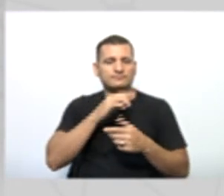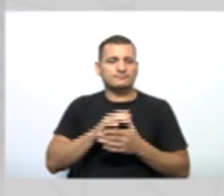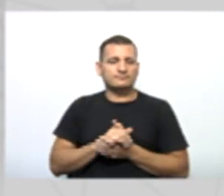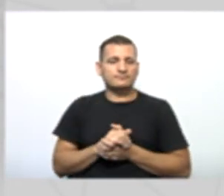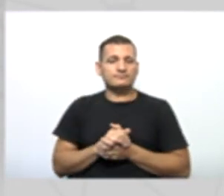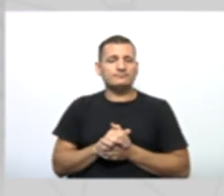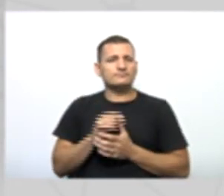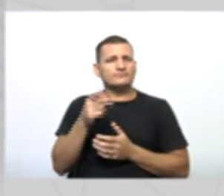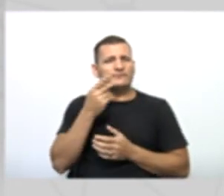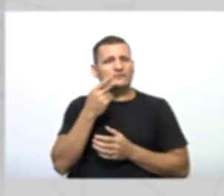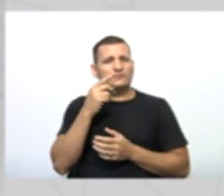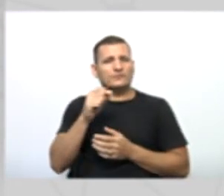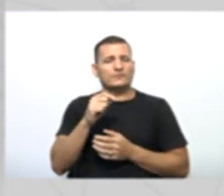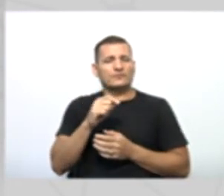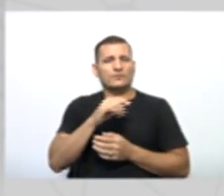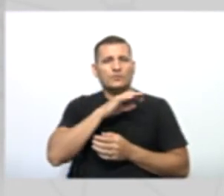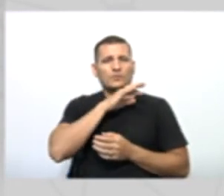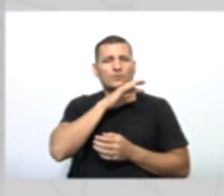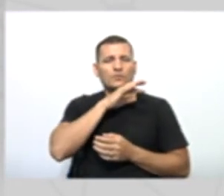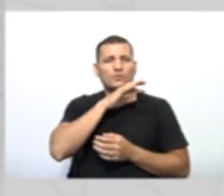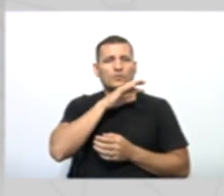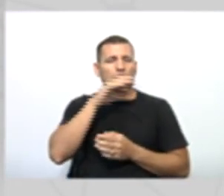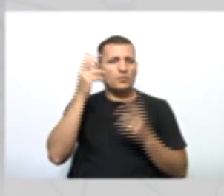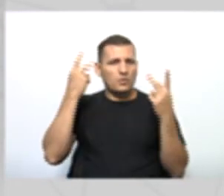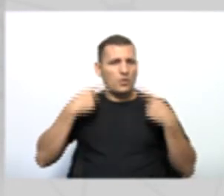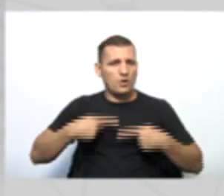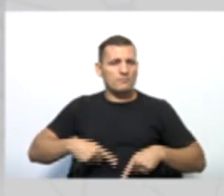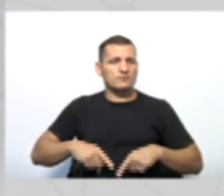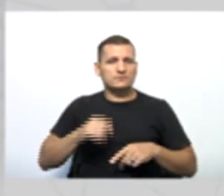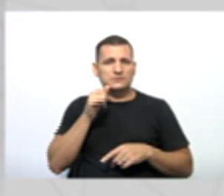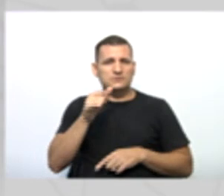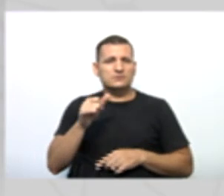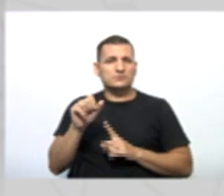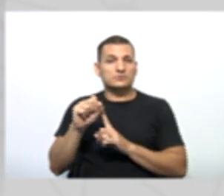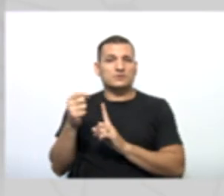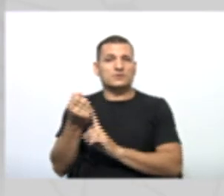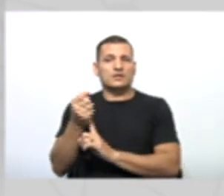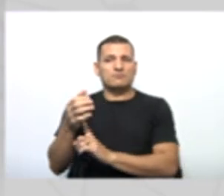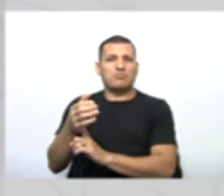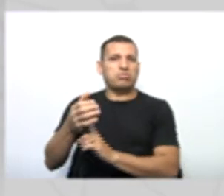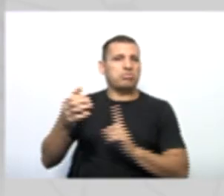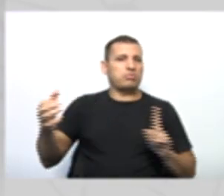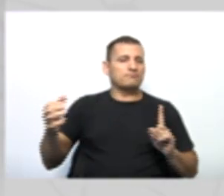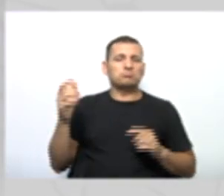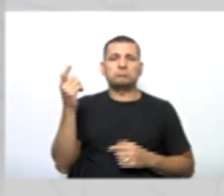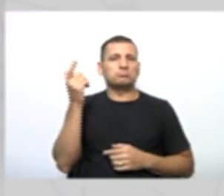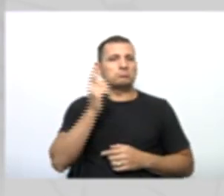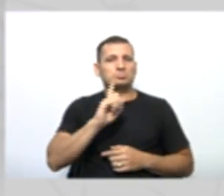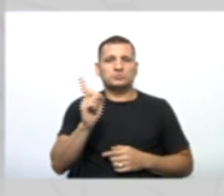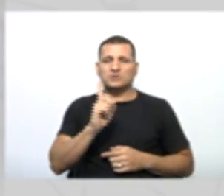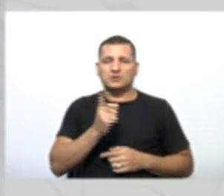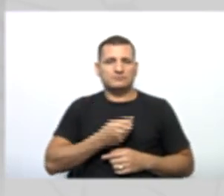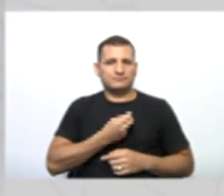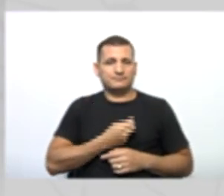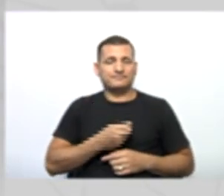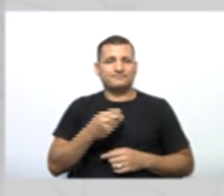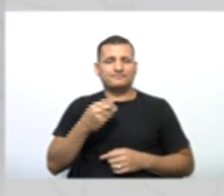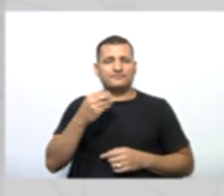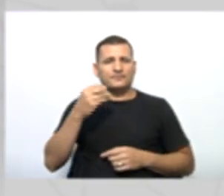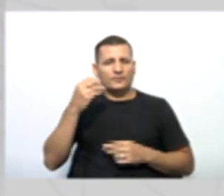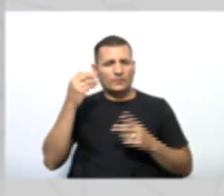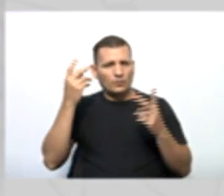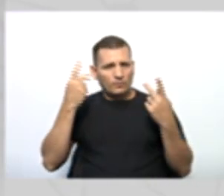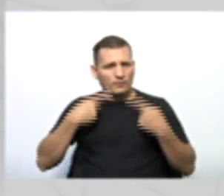que o homem não consegue viver se não for em sociedade. O homem só consegue viver em convivência com